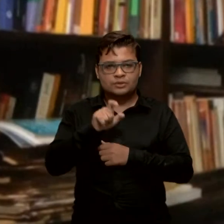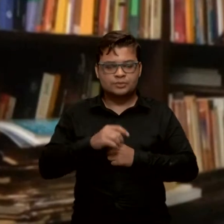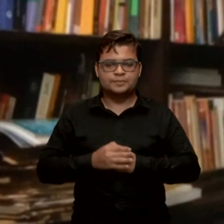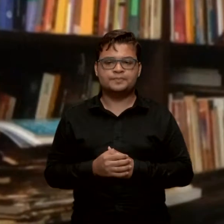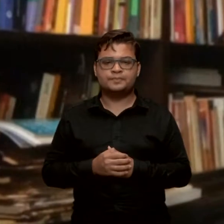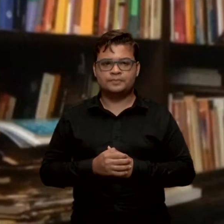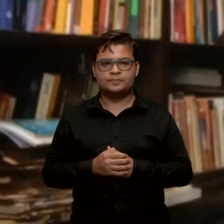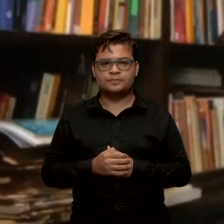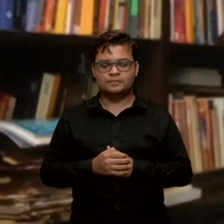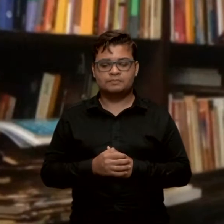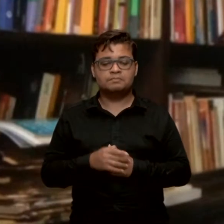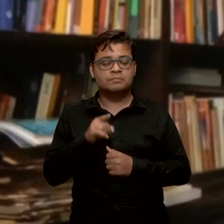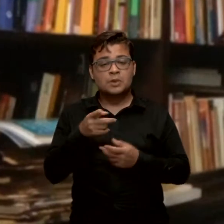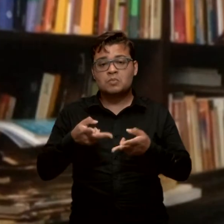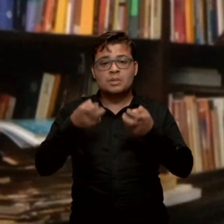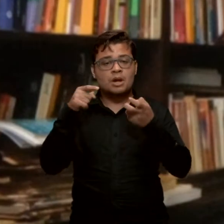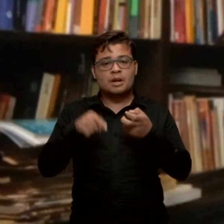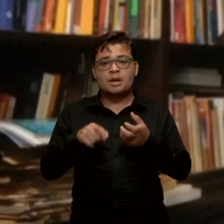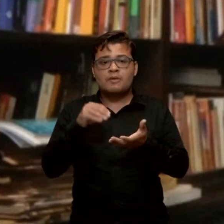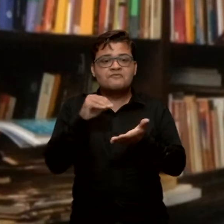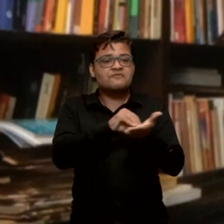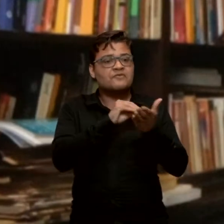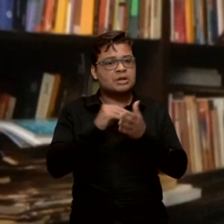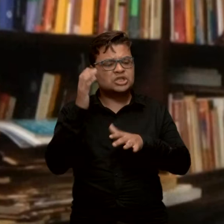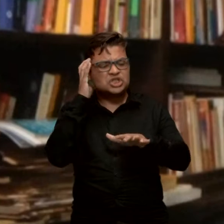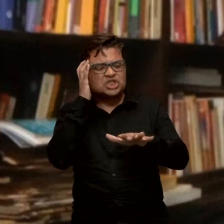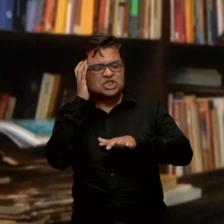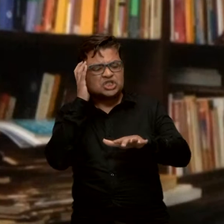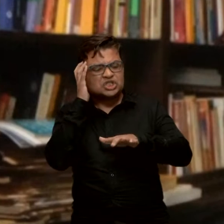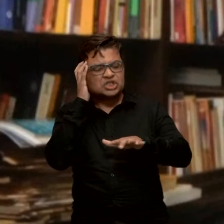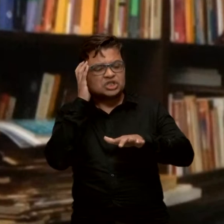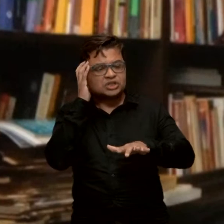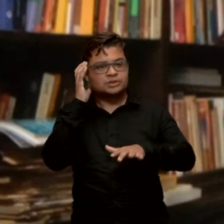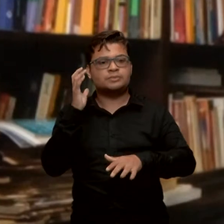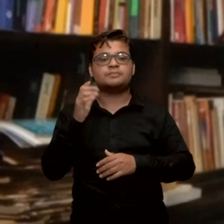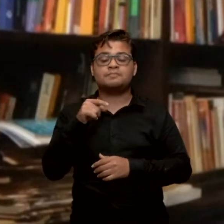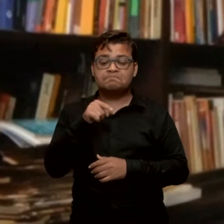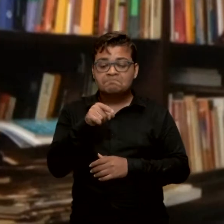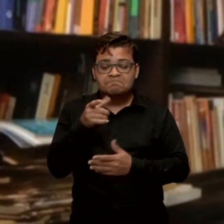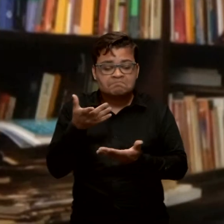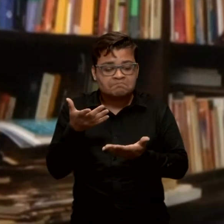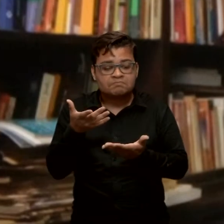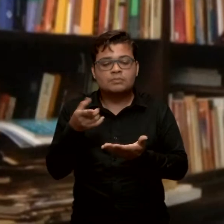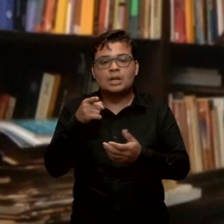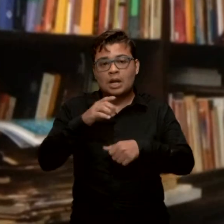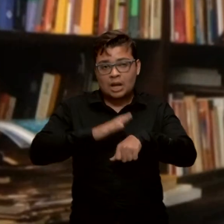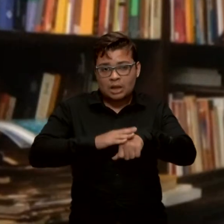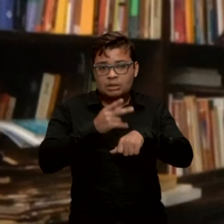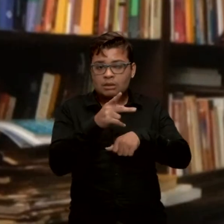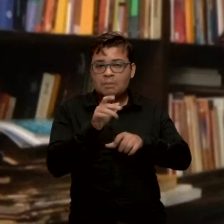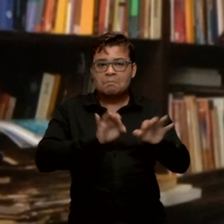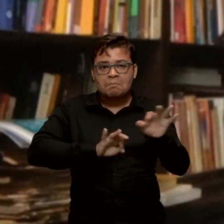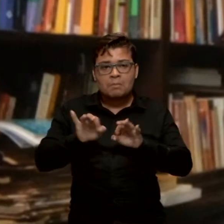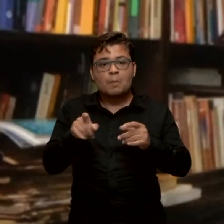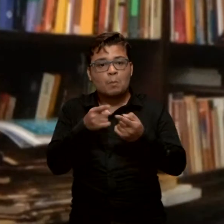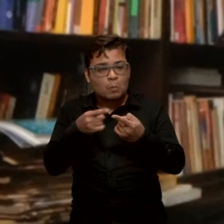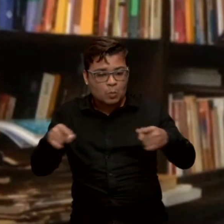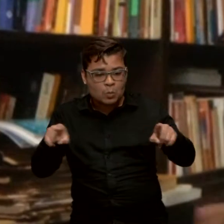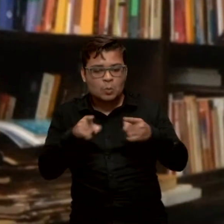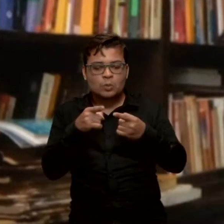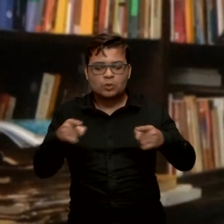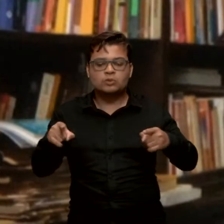assim, os DJs. O DJ, que era aquele que fazia, então, as bases das músicas, né? O que existia